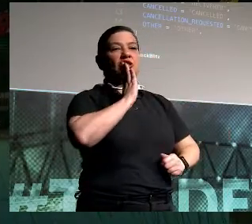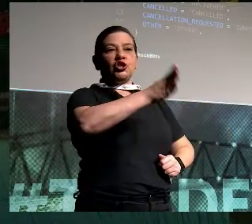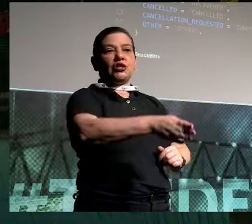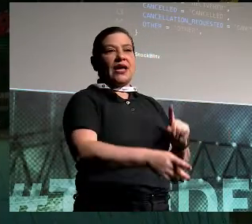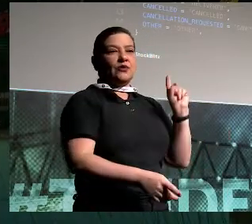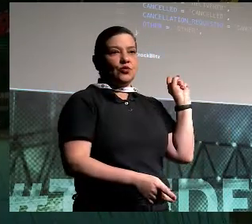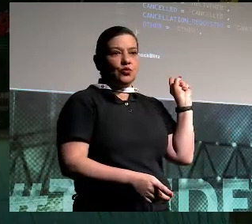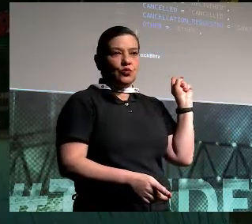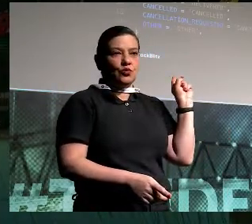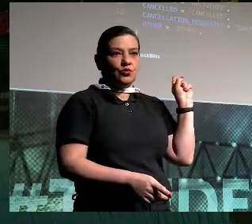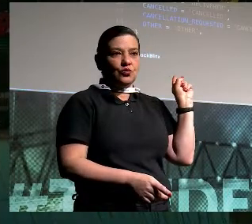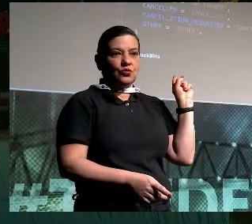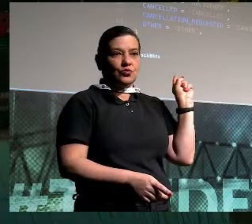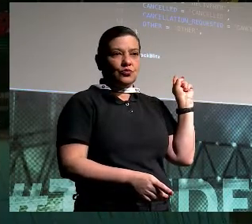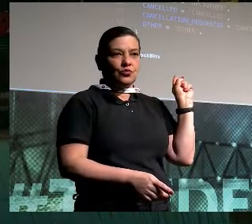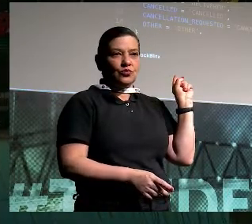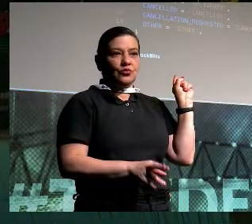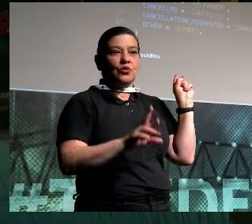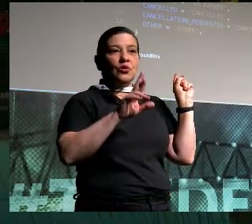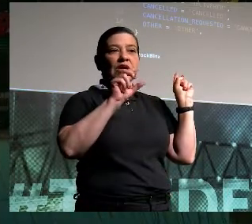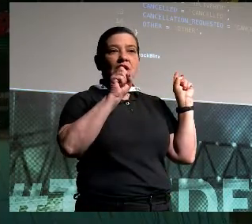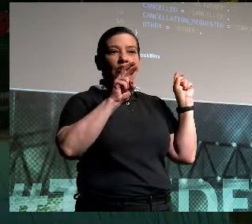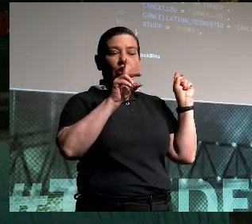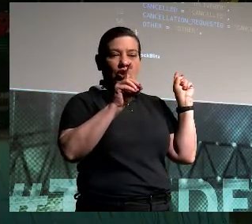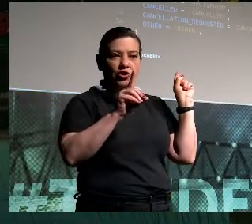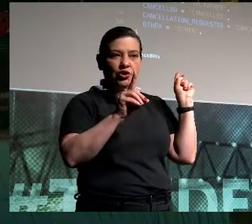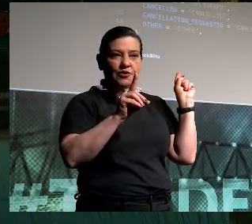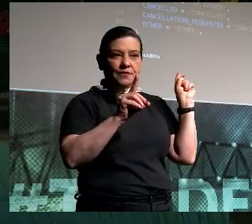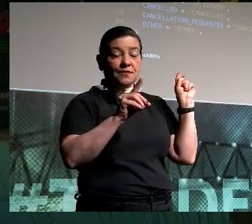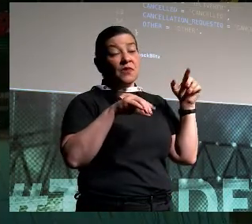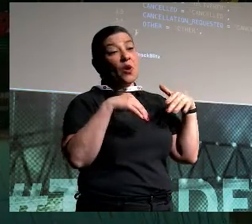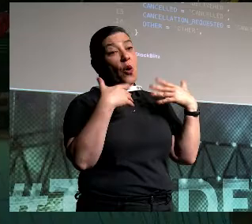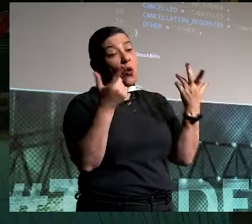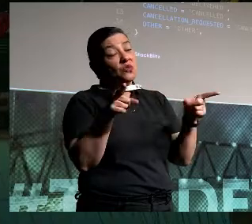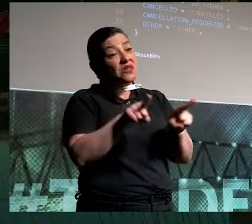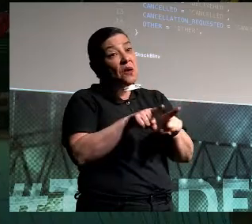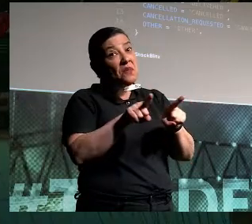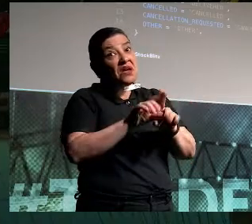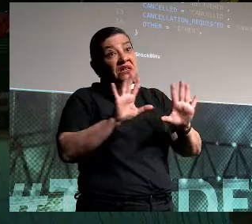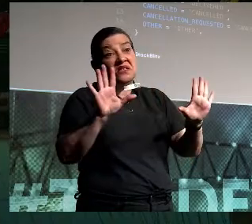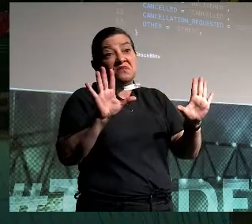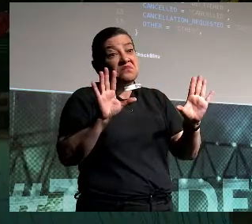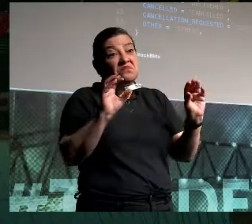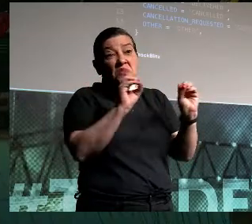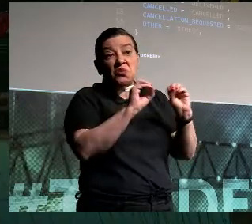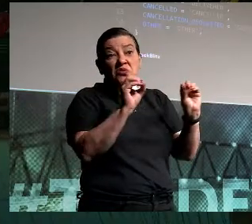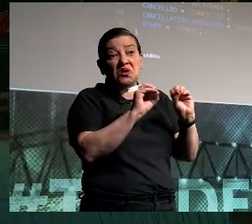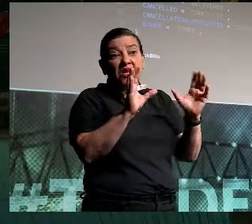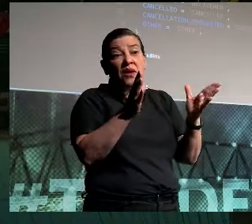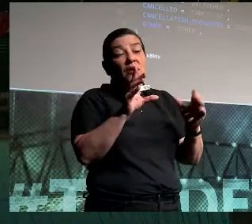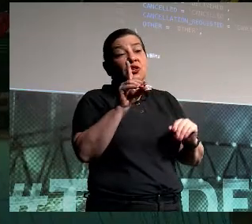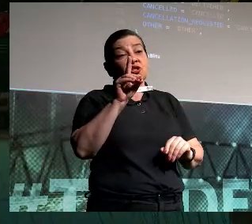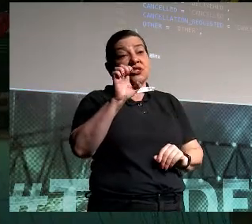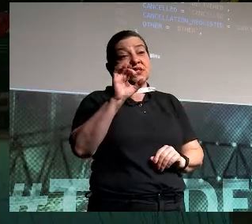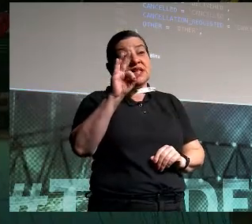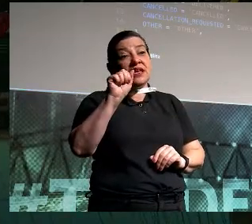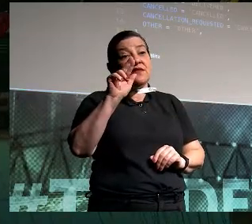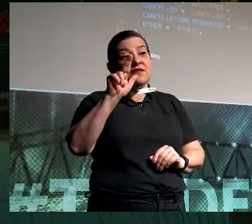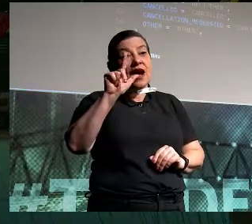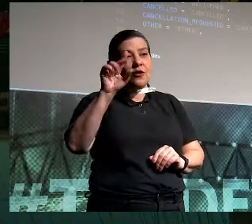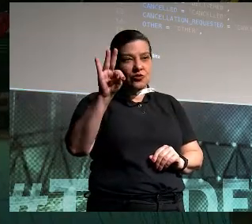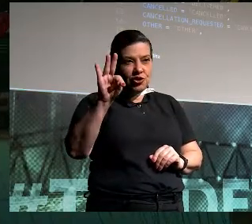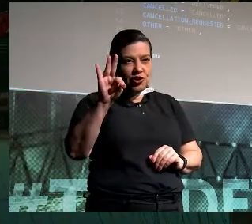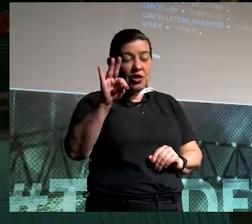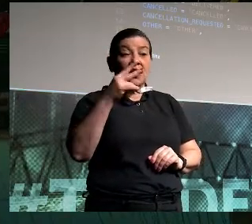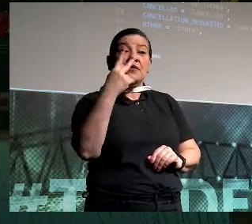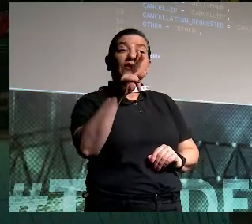é justamente um record de string unknown, ou pode ser que não venha nada, pode ser que venha undefined nesse cara. Então, se o